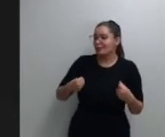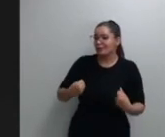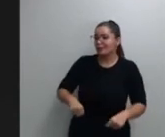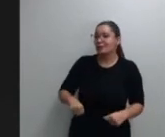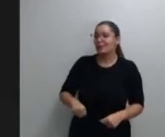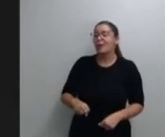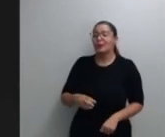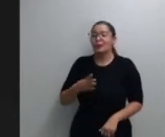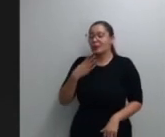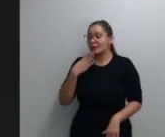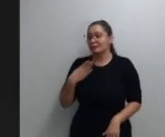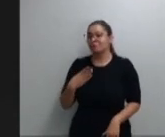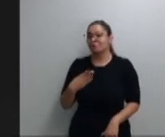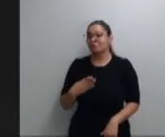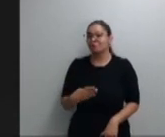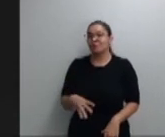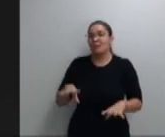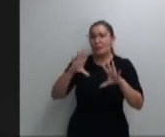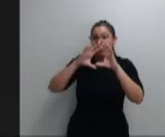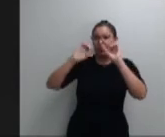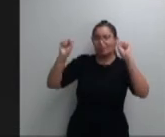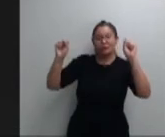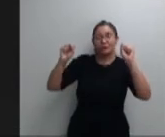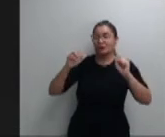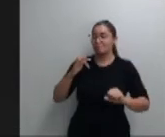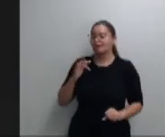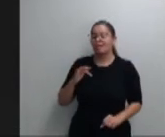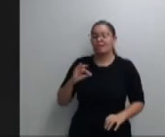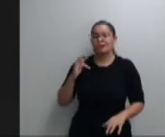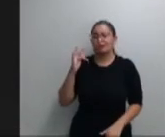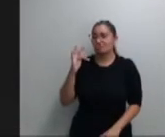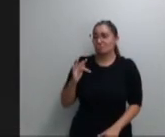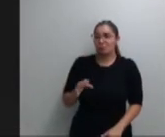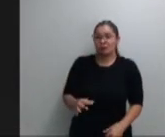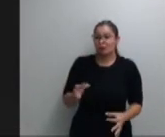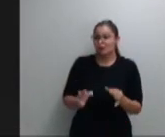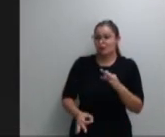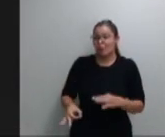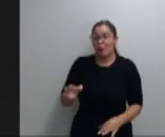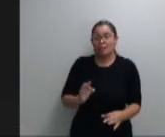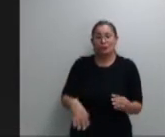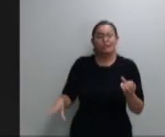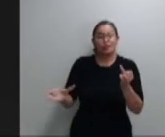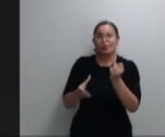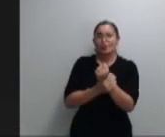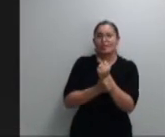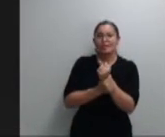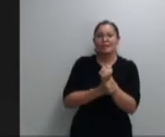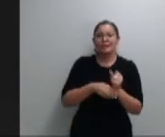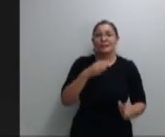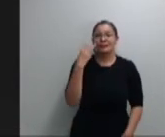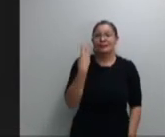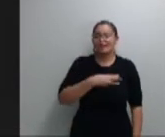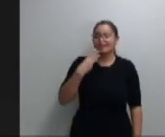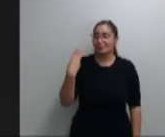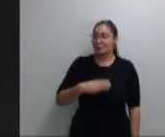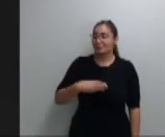decidido pelo Supremo Tribunal Federal no julgamento do mandato de segurança 33-406,